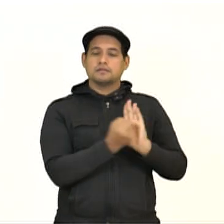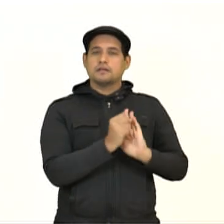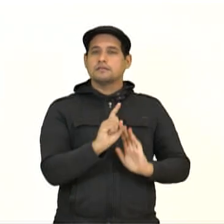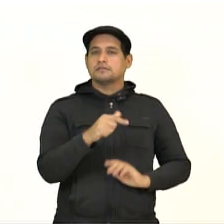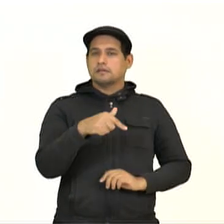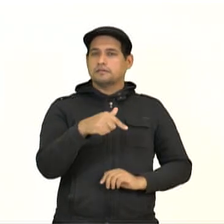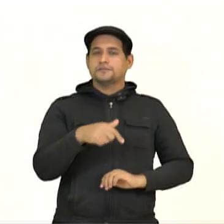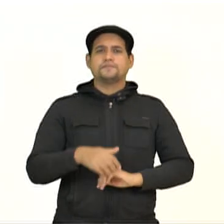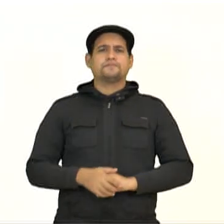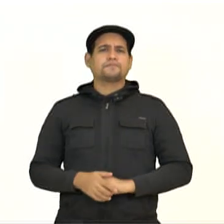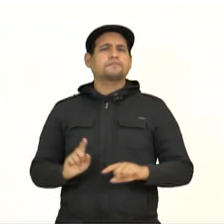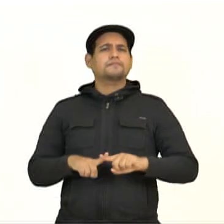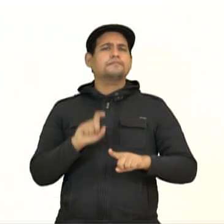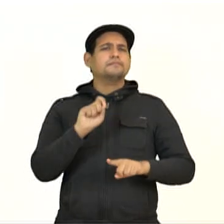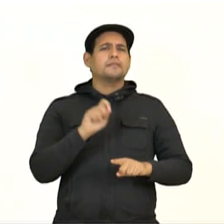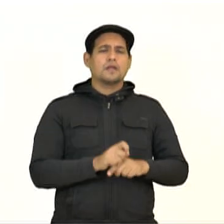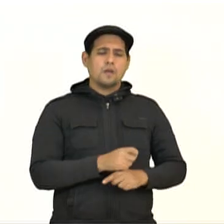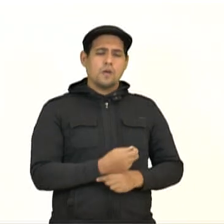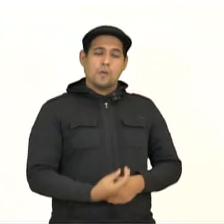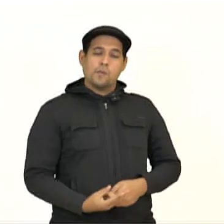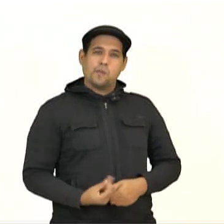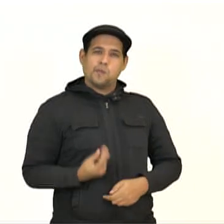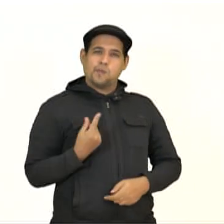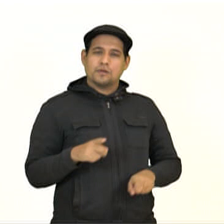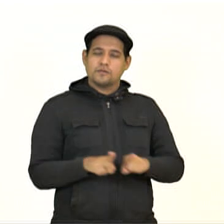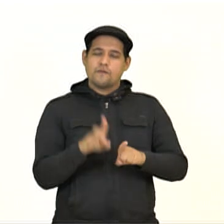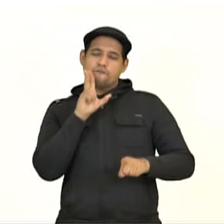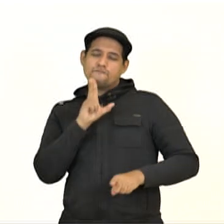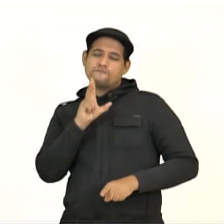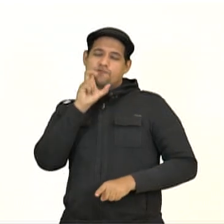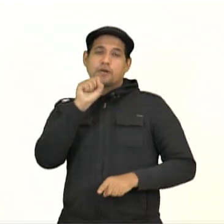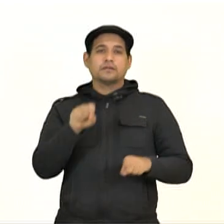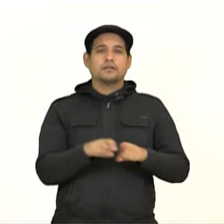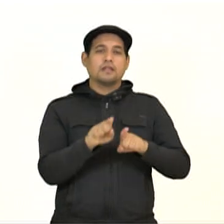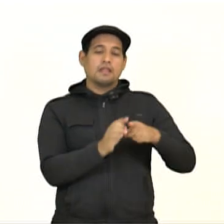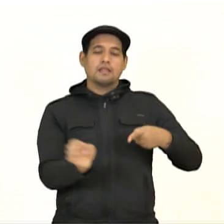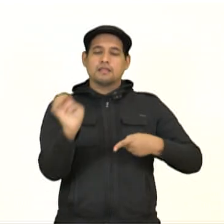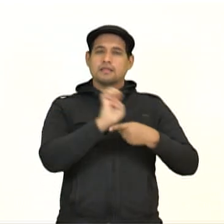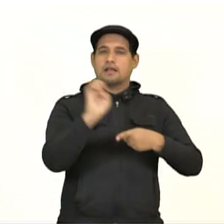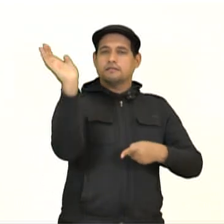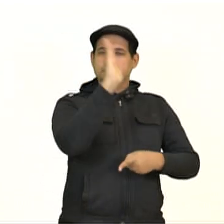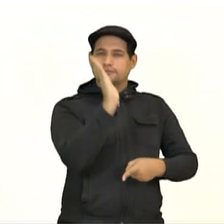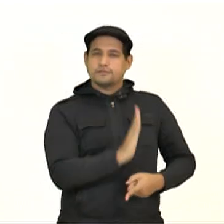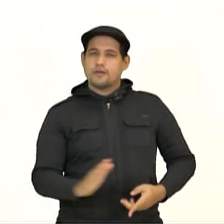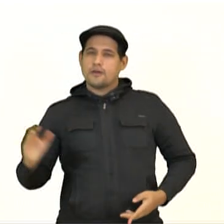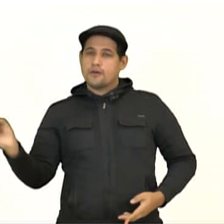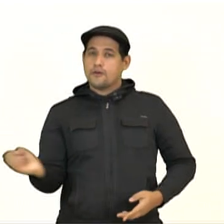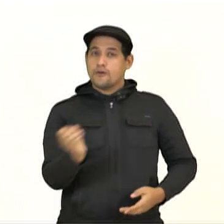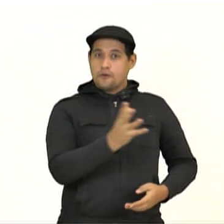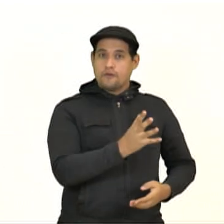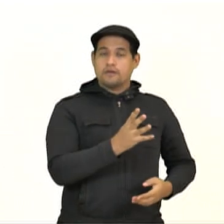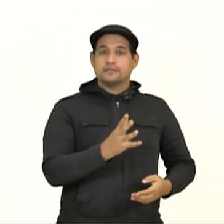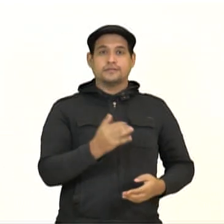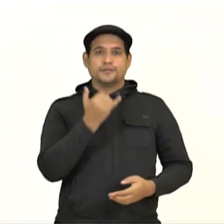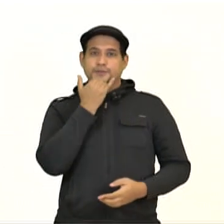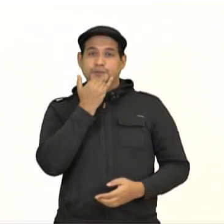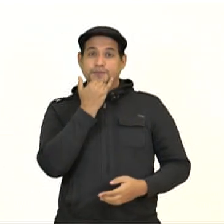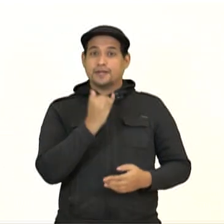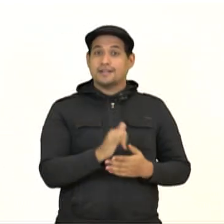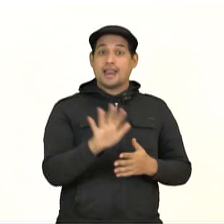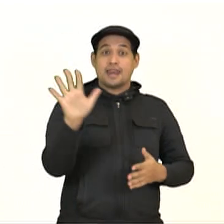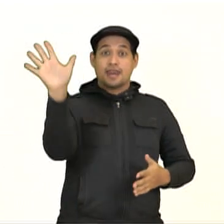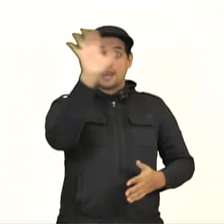XVII para enriquecer e fortalecer os Estados nacionais modernos. Seus princípios eram